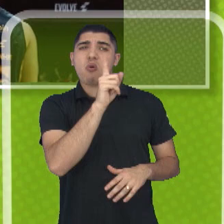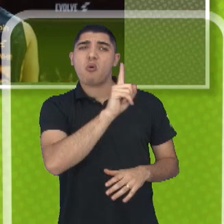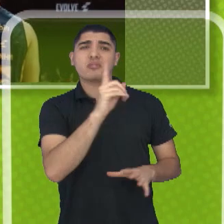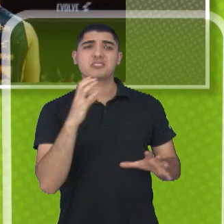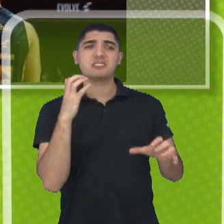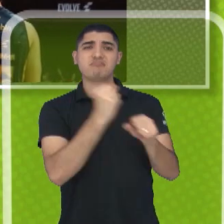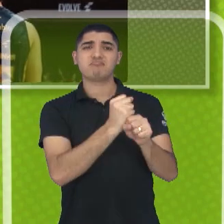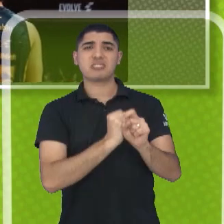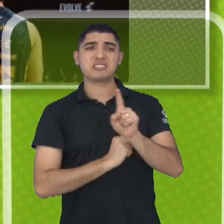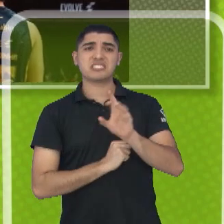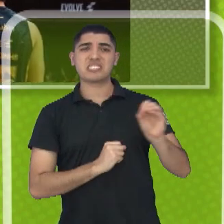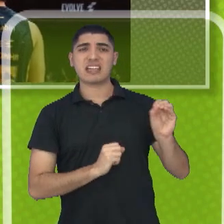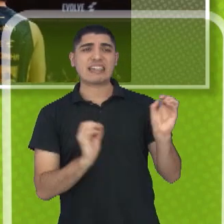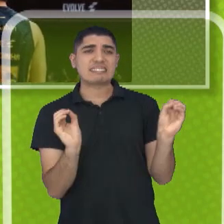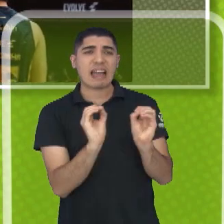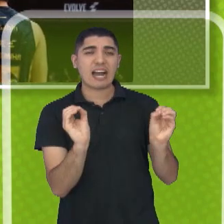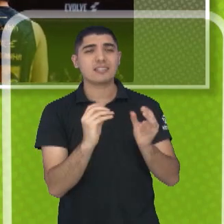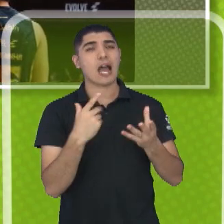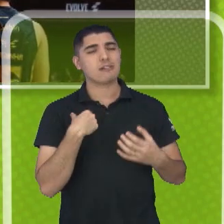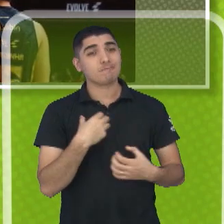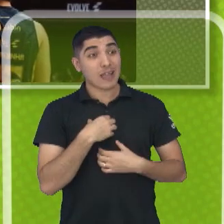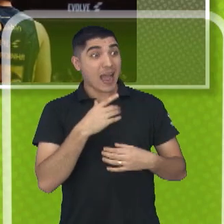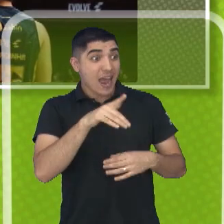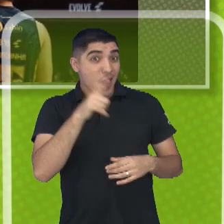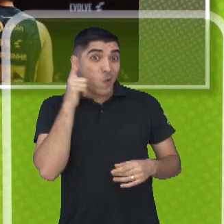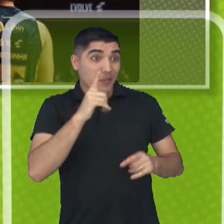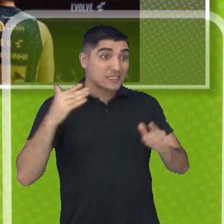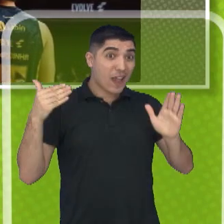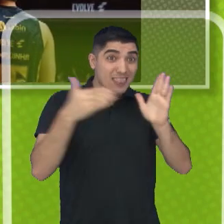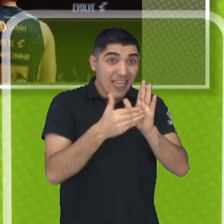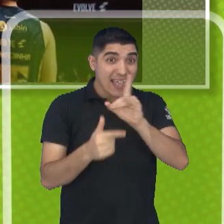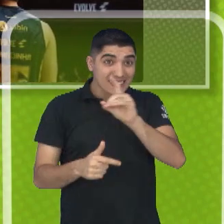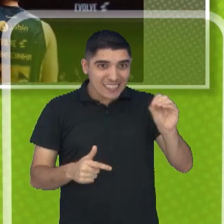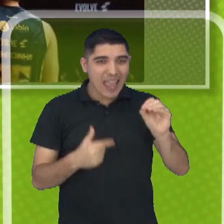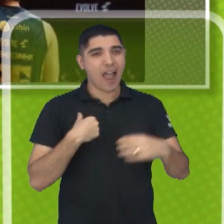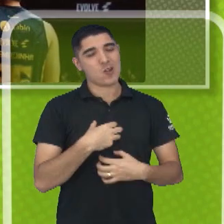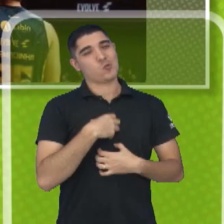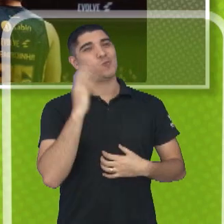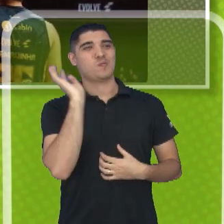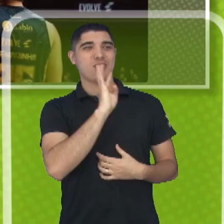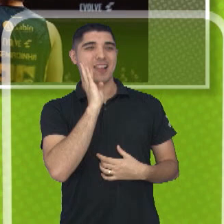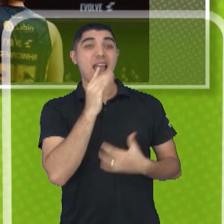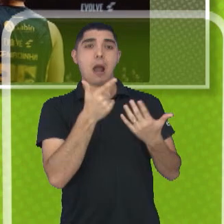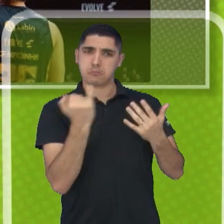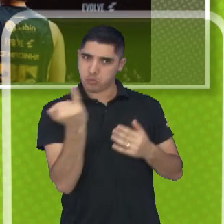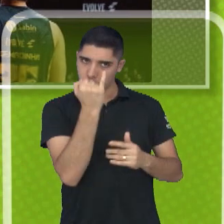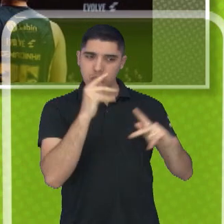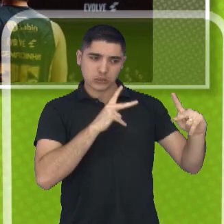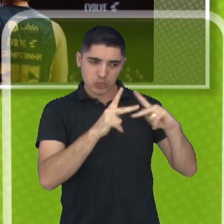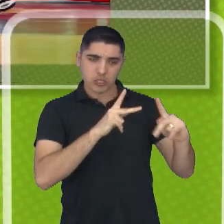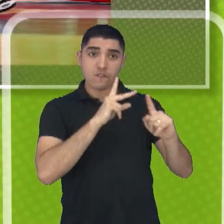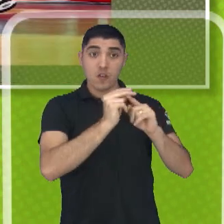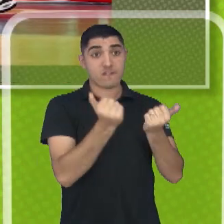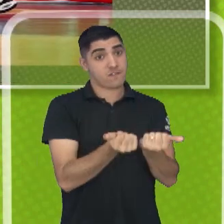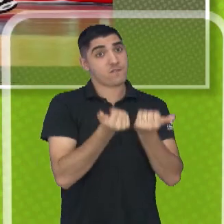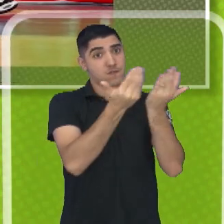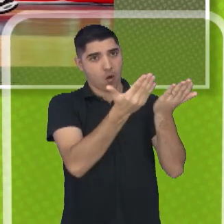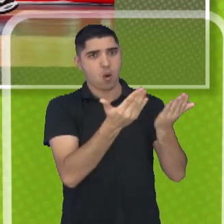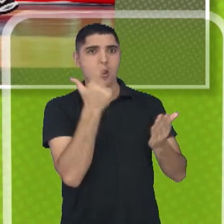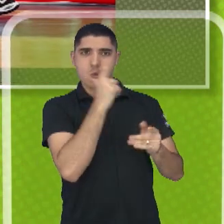a 100, né? Ou não passam de 100. Acho legal quando passa ou chega a 100. Então, foi um resultado importante para o São José, fora de casa,